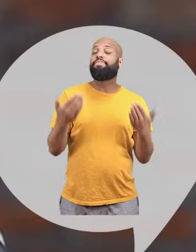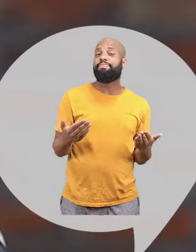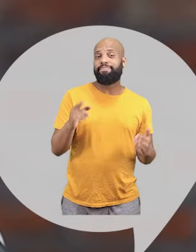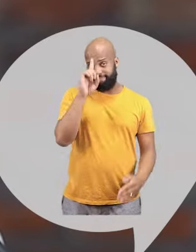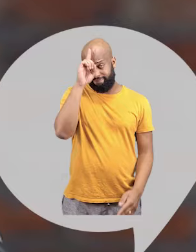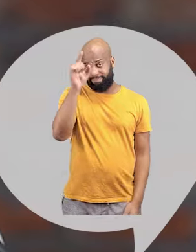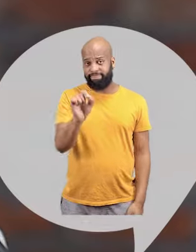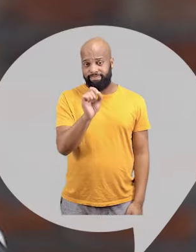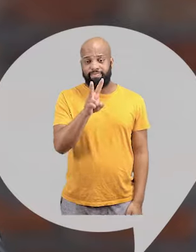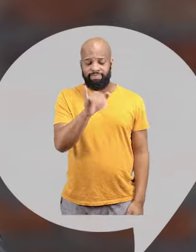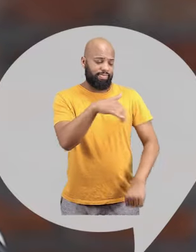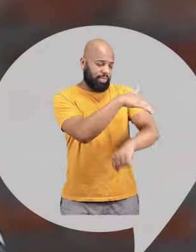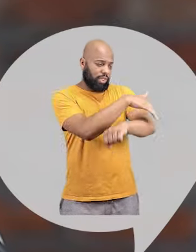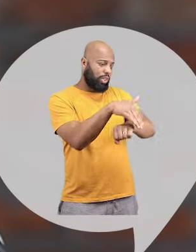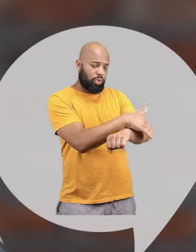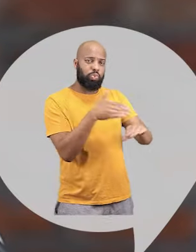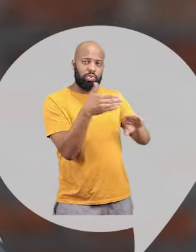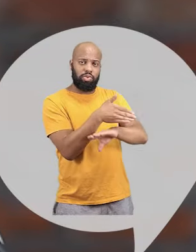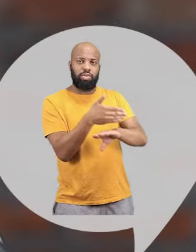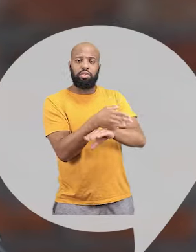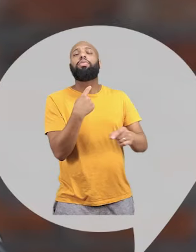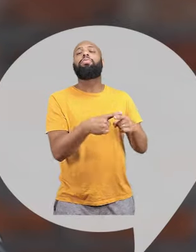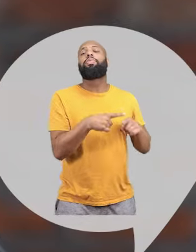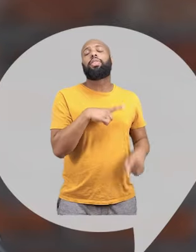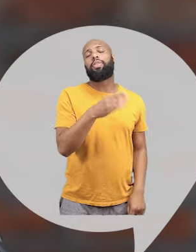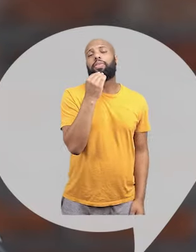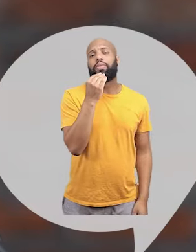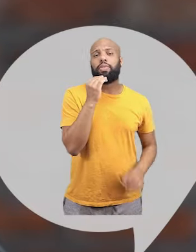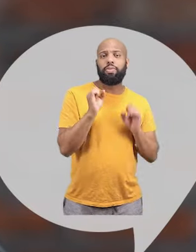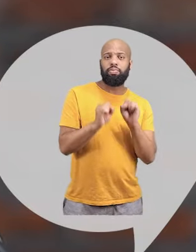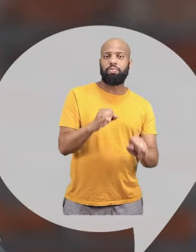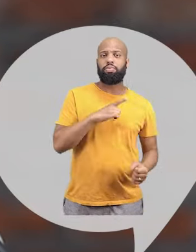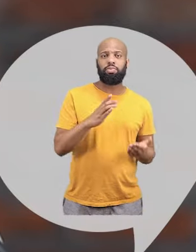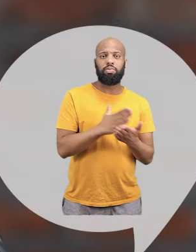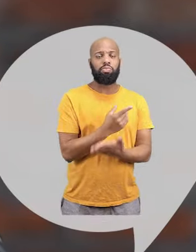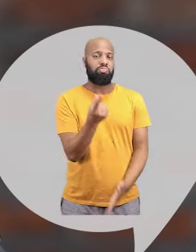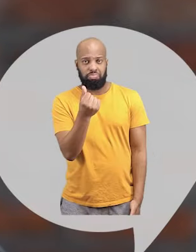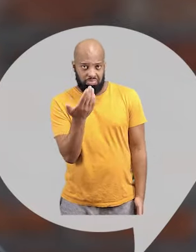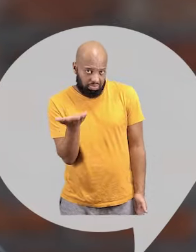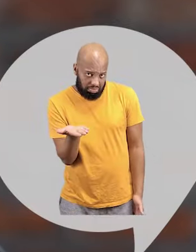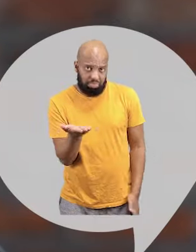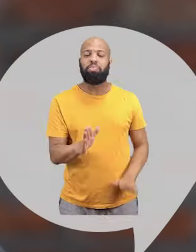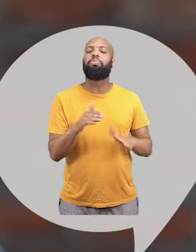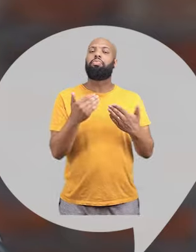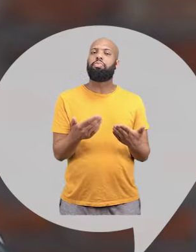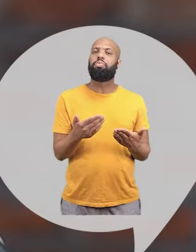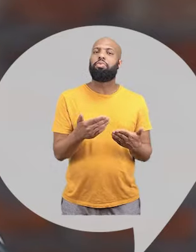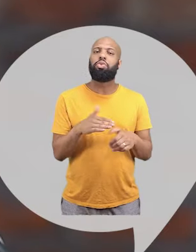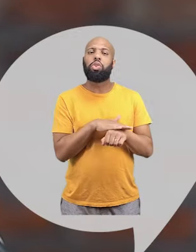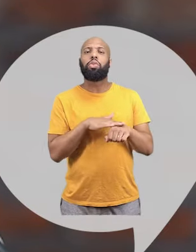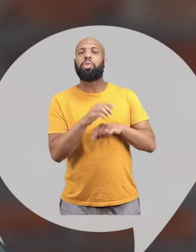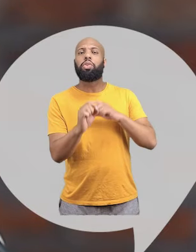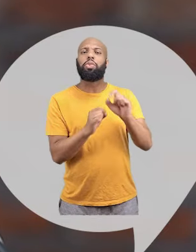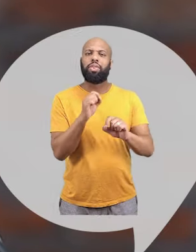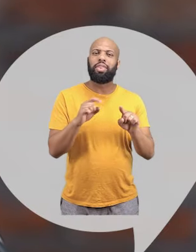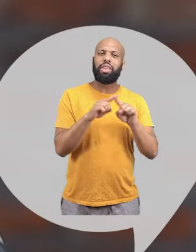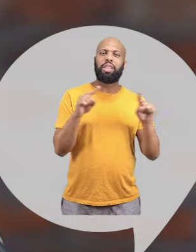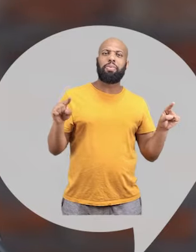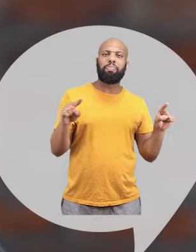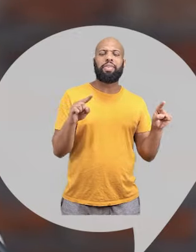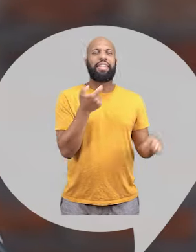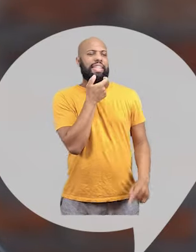a ideia foi essa foi tipo vamos tocar na rua porque existem uma oportunidades e pode dar algum dinheiro sabe e a